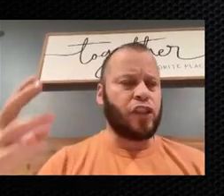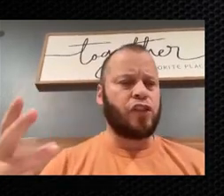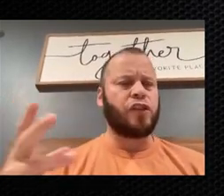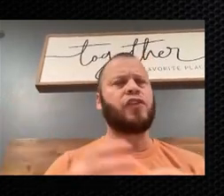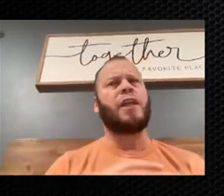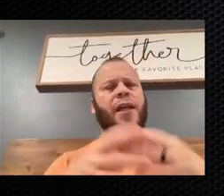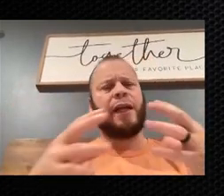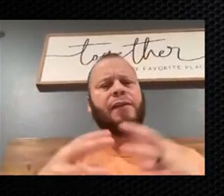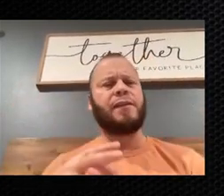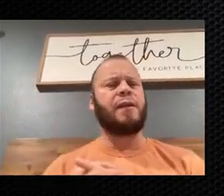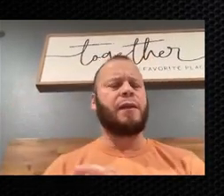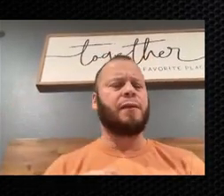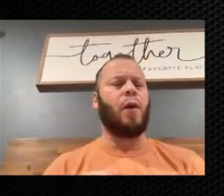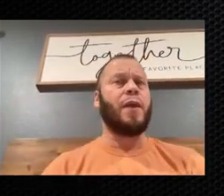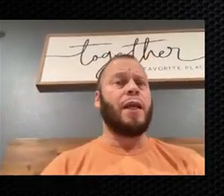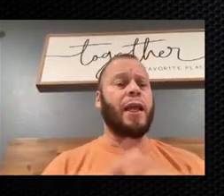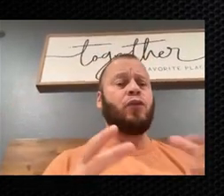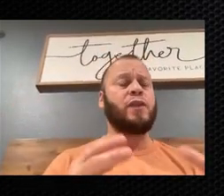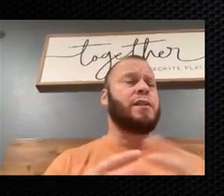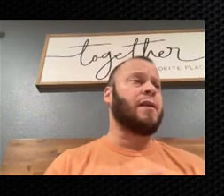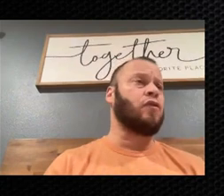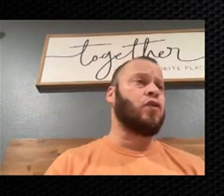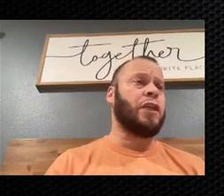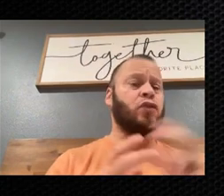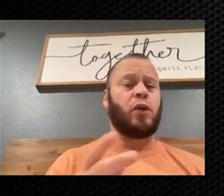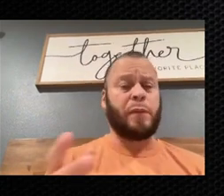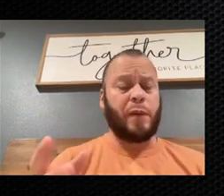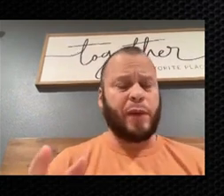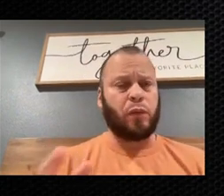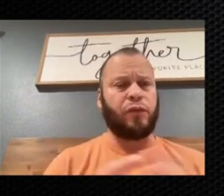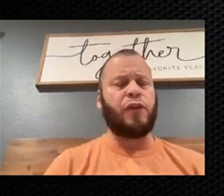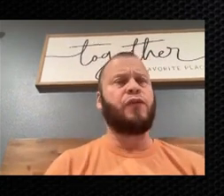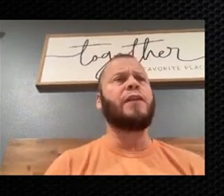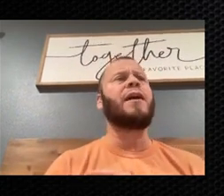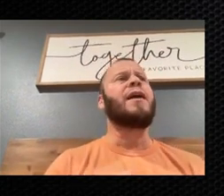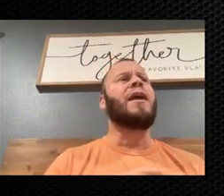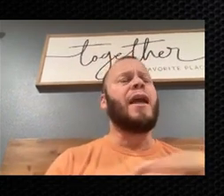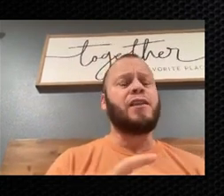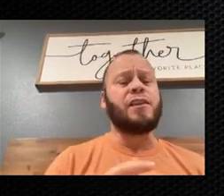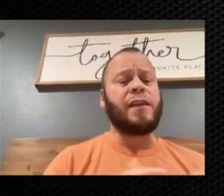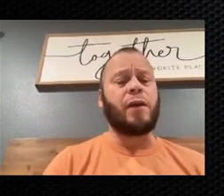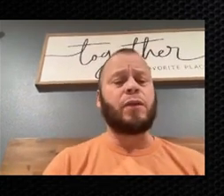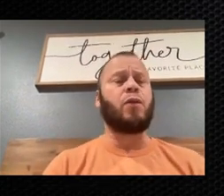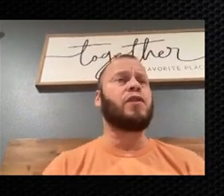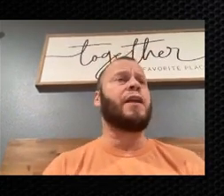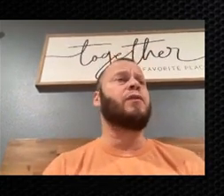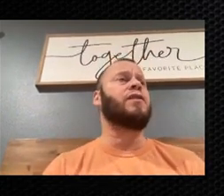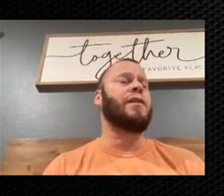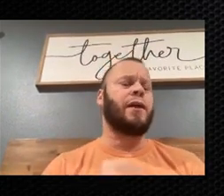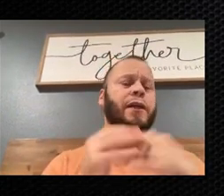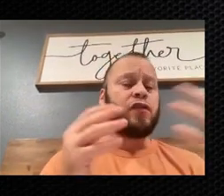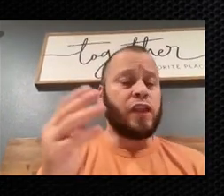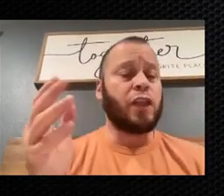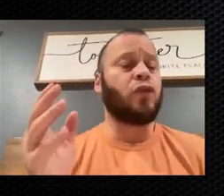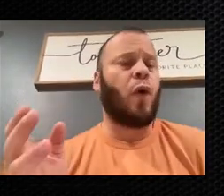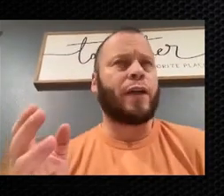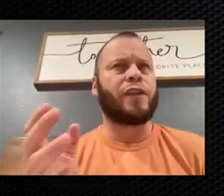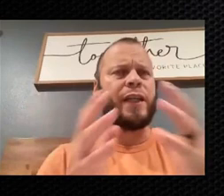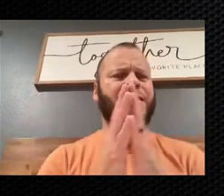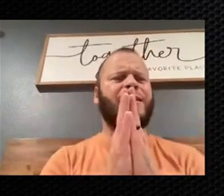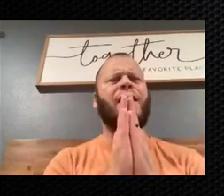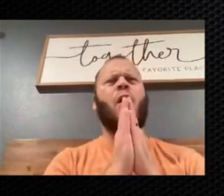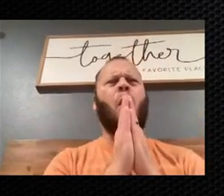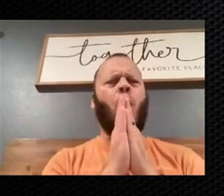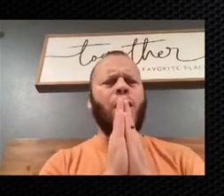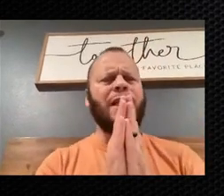cientistas etc e tal e nos Estados Unidos quando a mesma pergunta foi feita eles disseram que gostariam de ser ti que